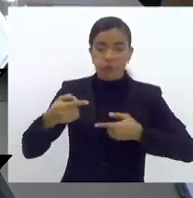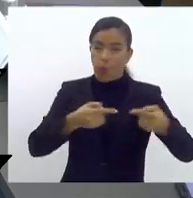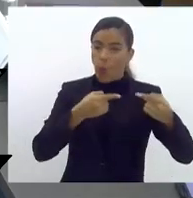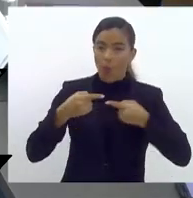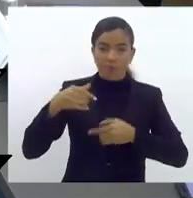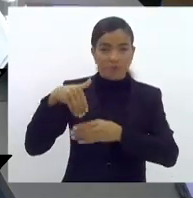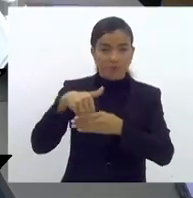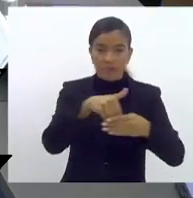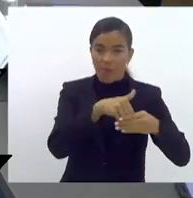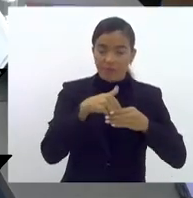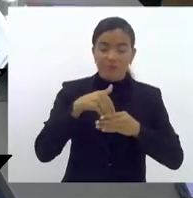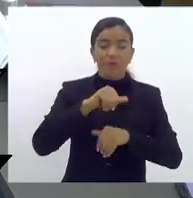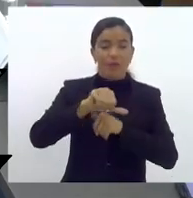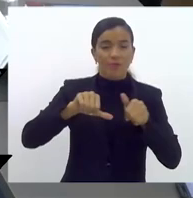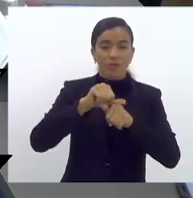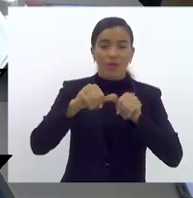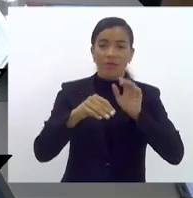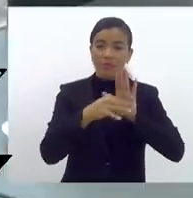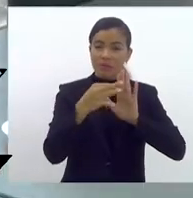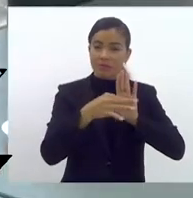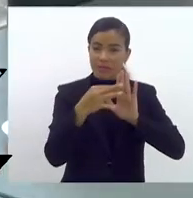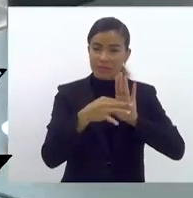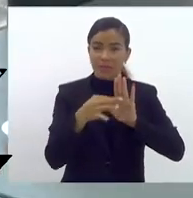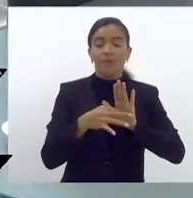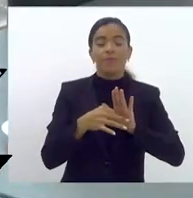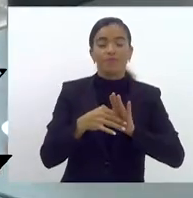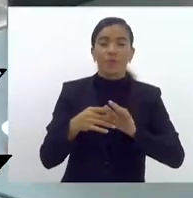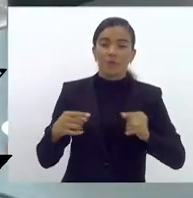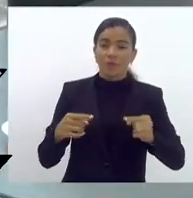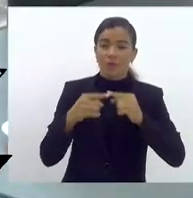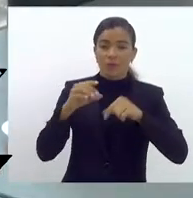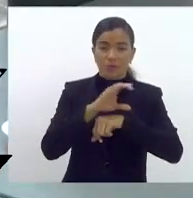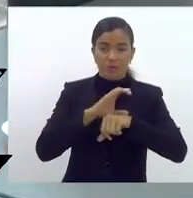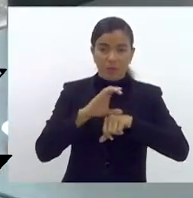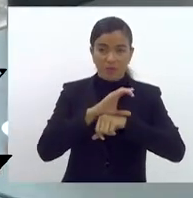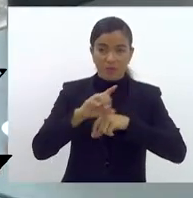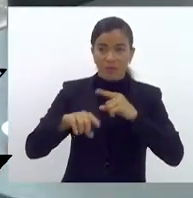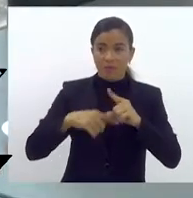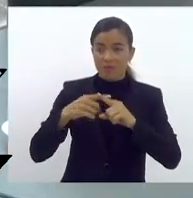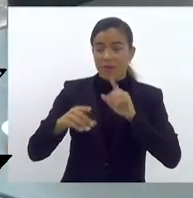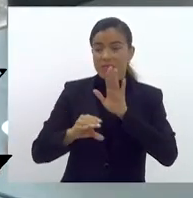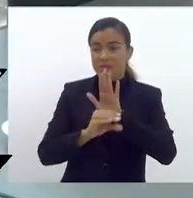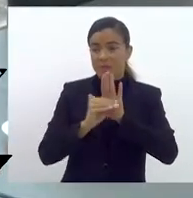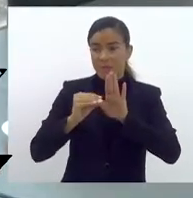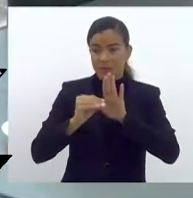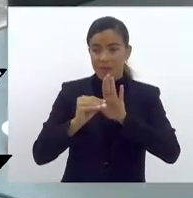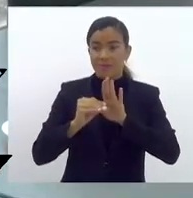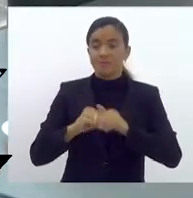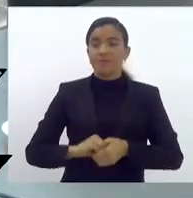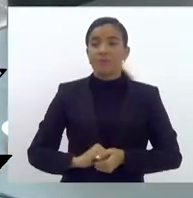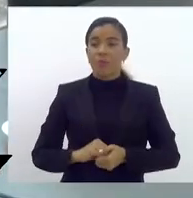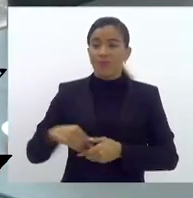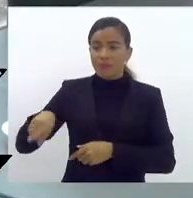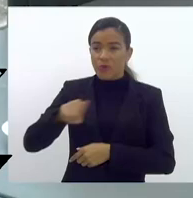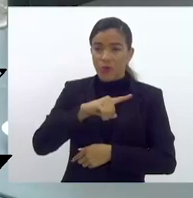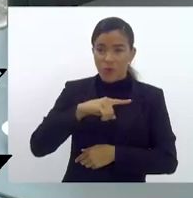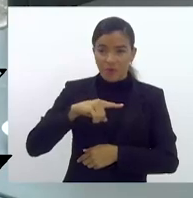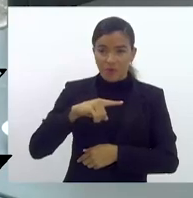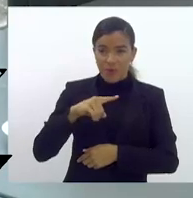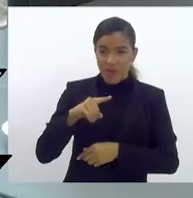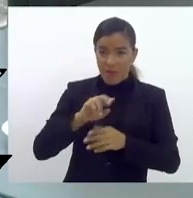discussão em votação aparecer retificado pelo autor pela constitucionalidade pela constitucionalidade com emenda senhores